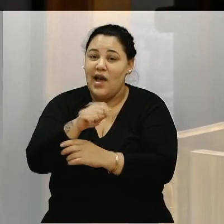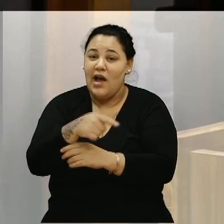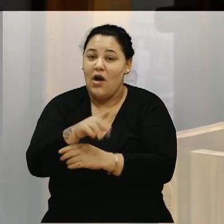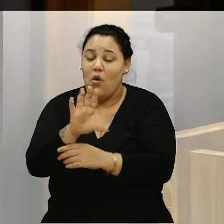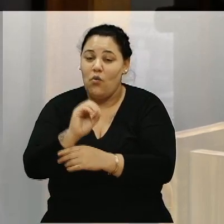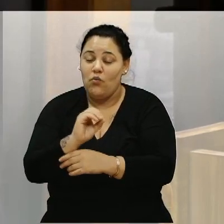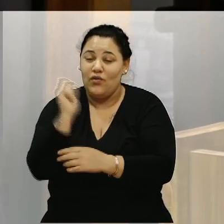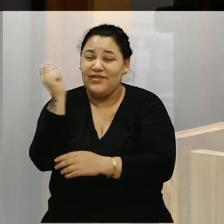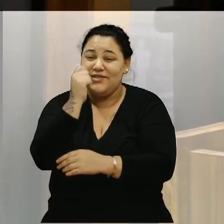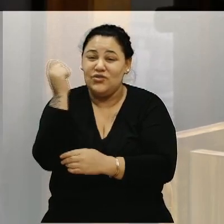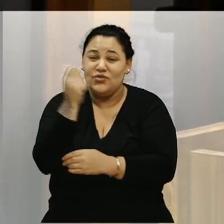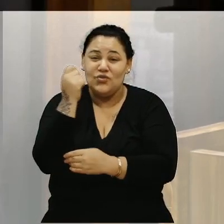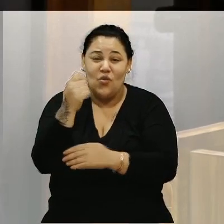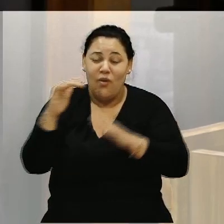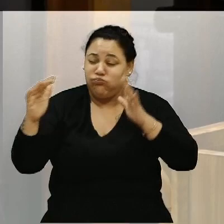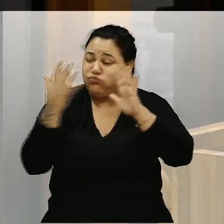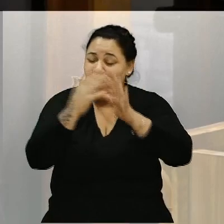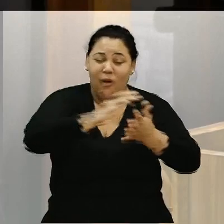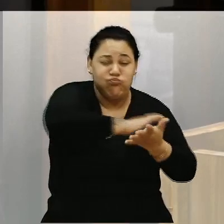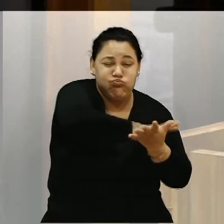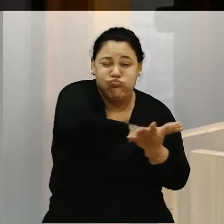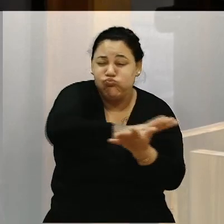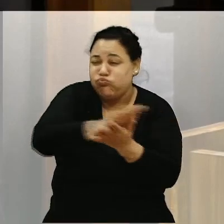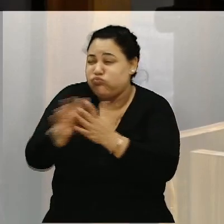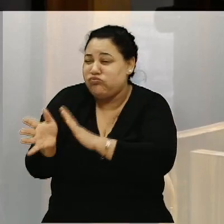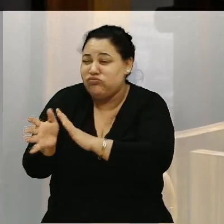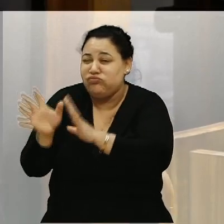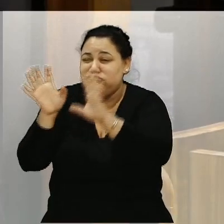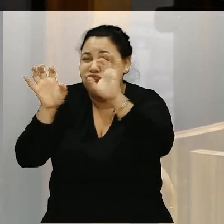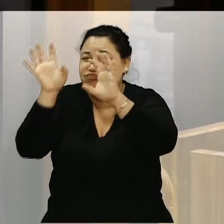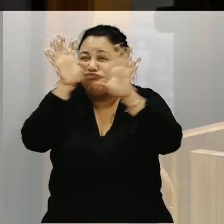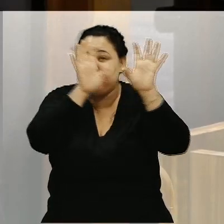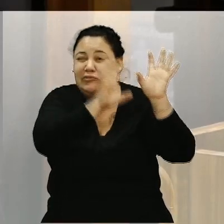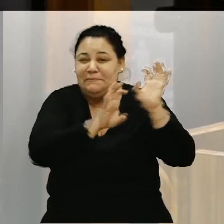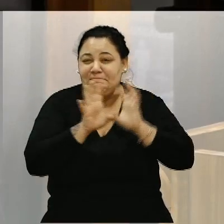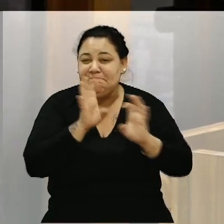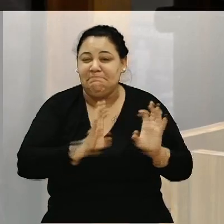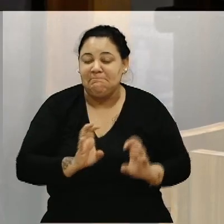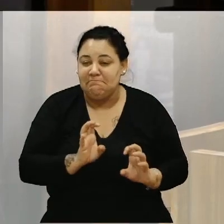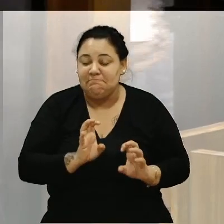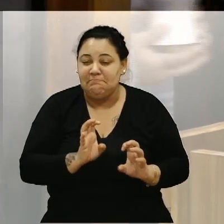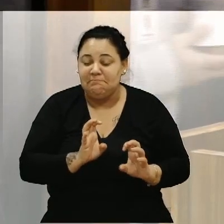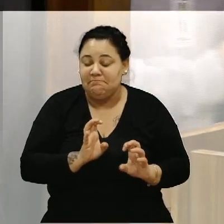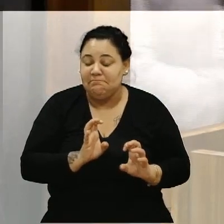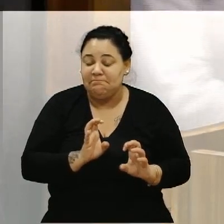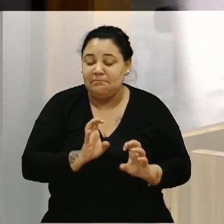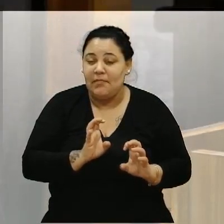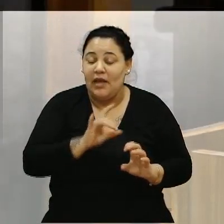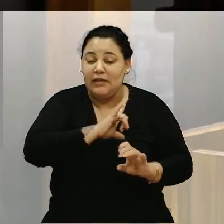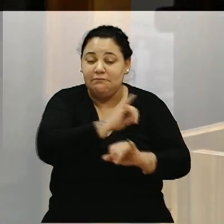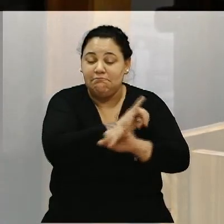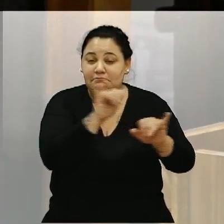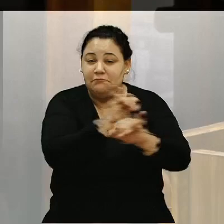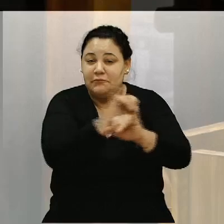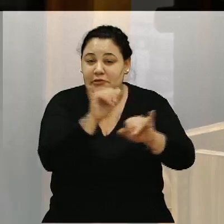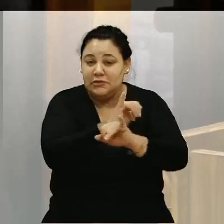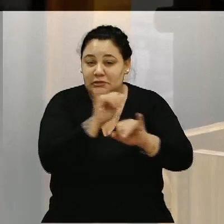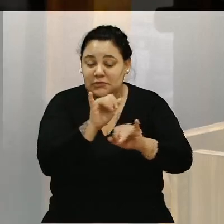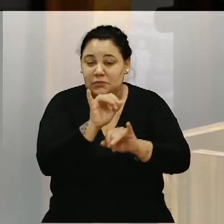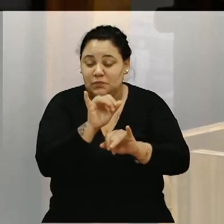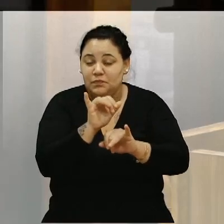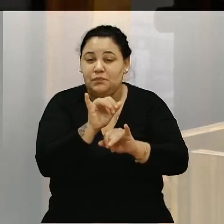maior tragédia climática de sua história. Segundo os dados apurados até às 18 horas do dia 16 de maio de